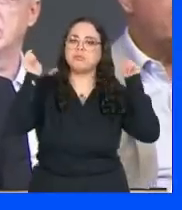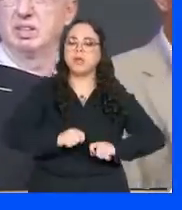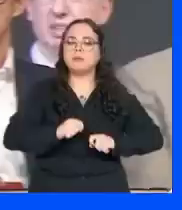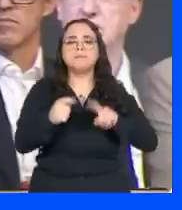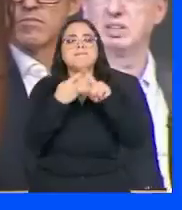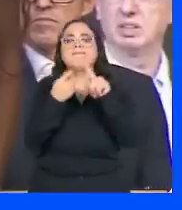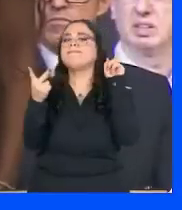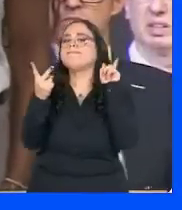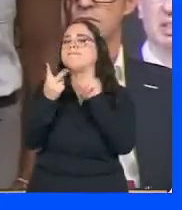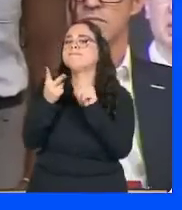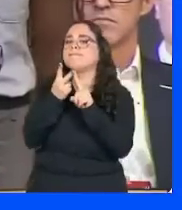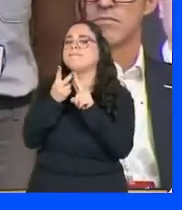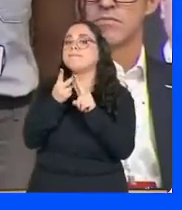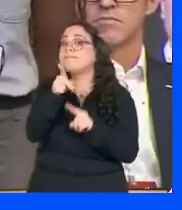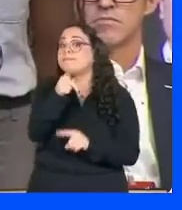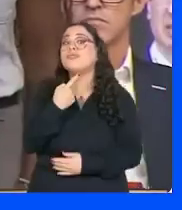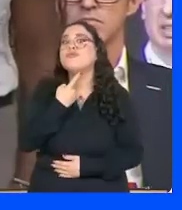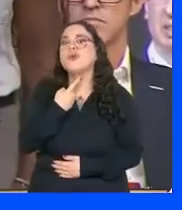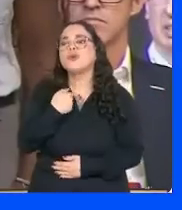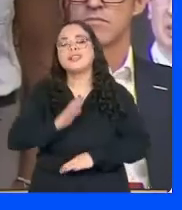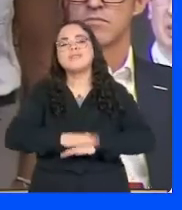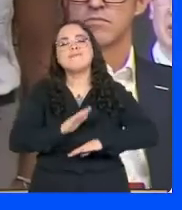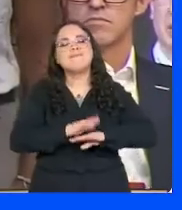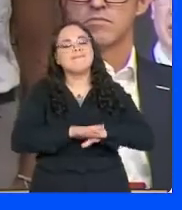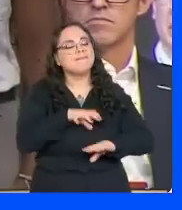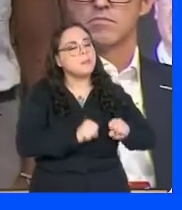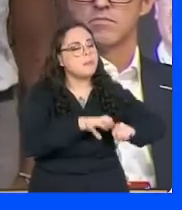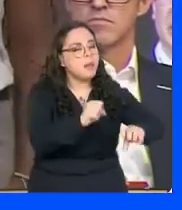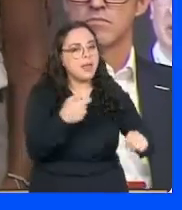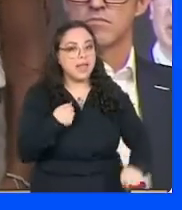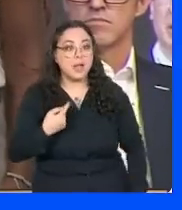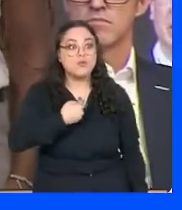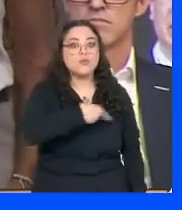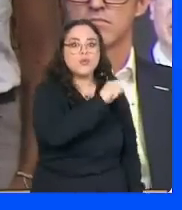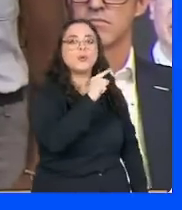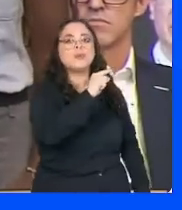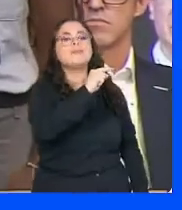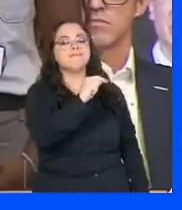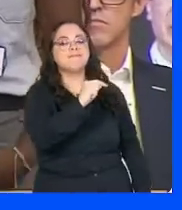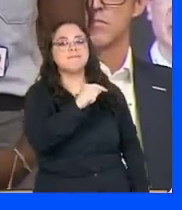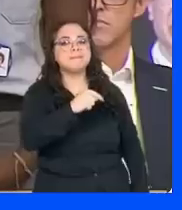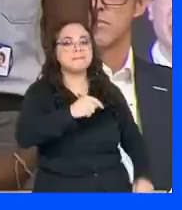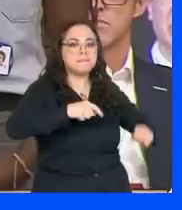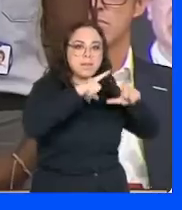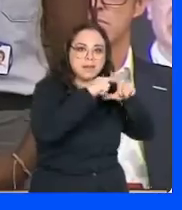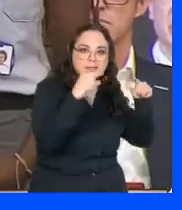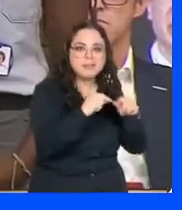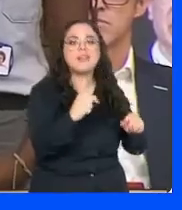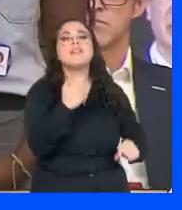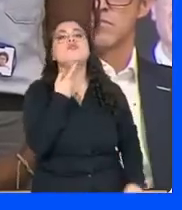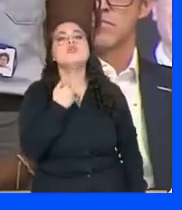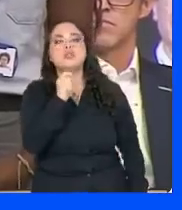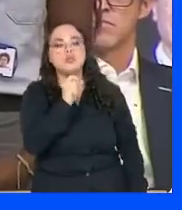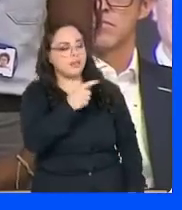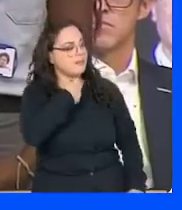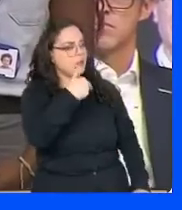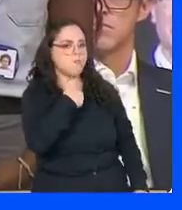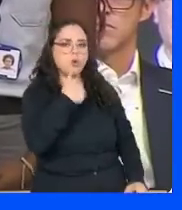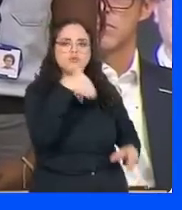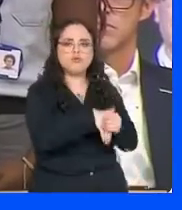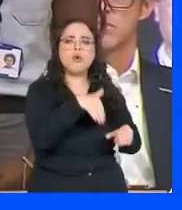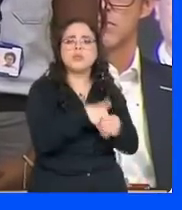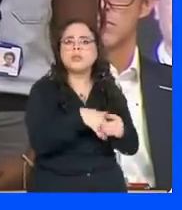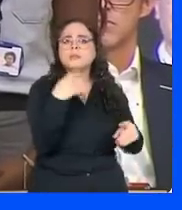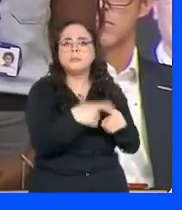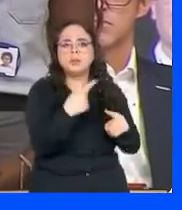Segundo, é a vontade de disputar. Eu um dia fui a Brasília, pedi para não votar uma lei que prejudicava os trabalhadores. Cheguei em